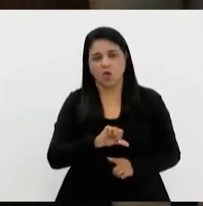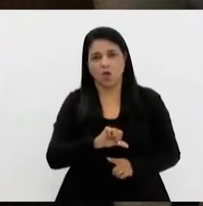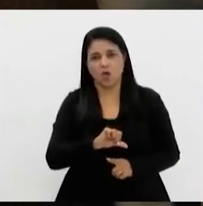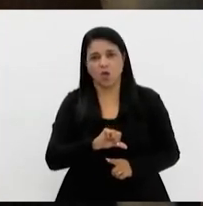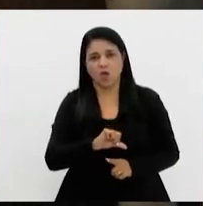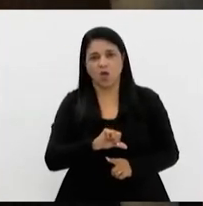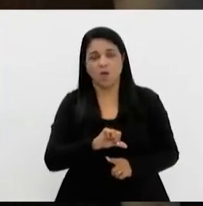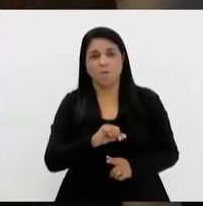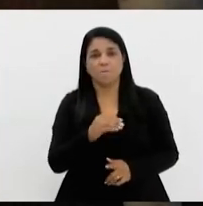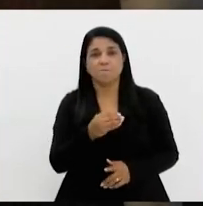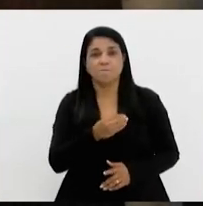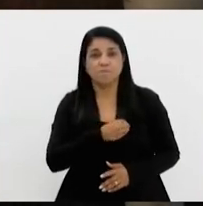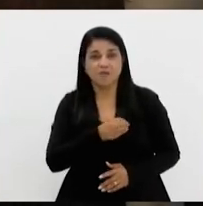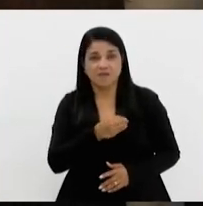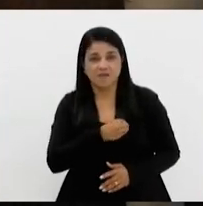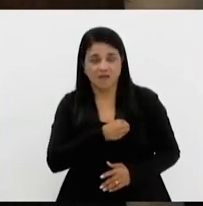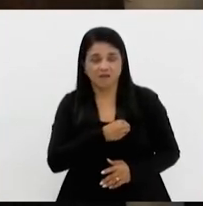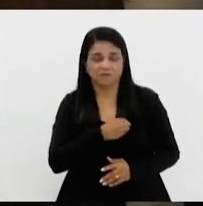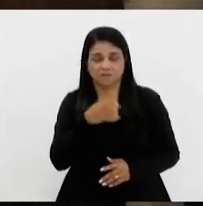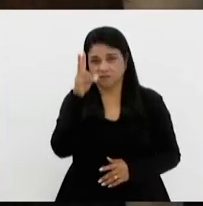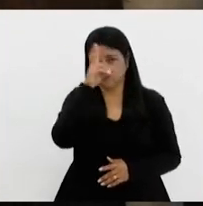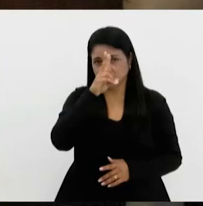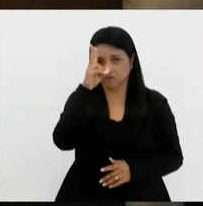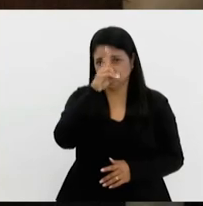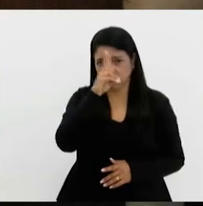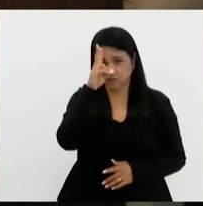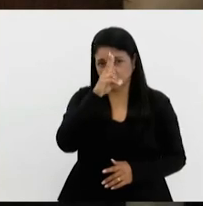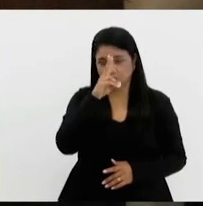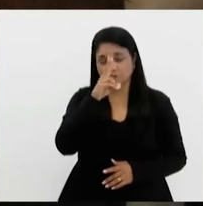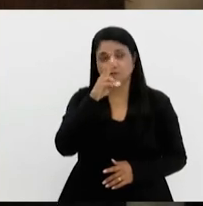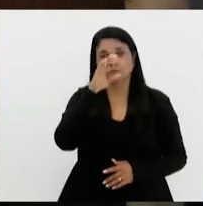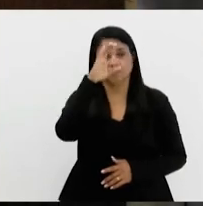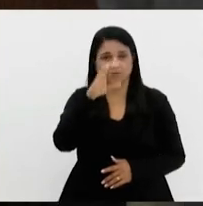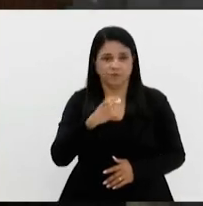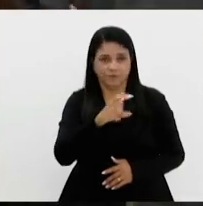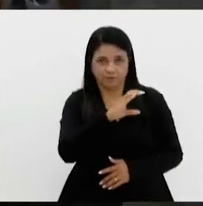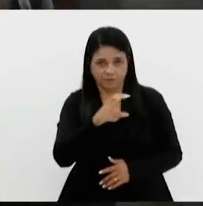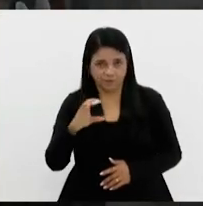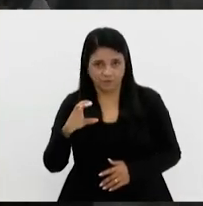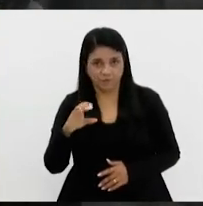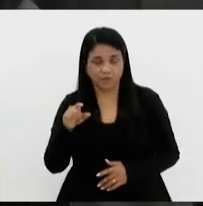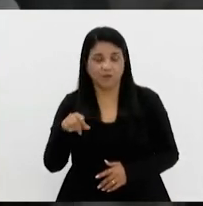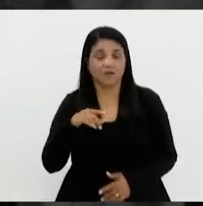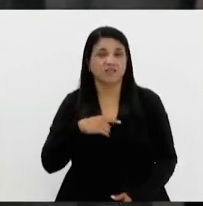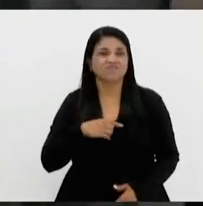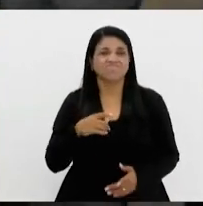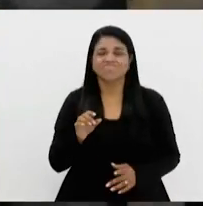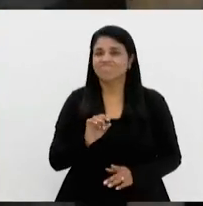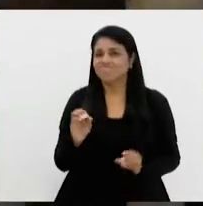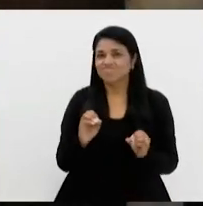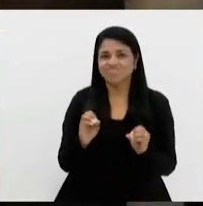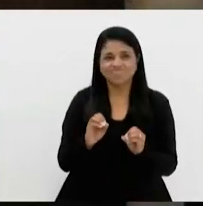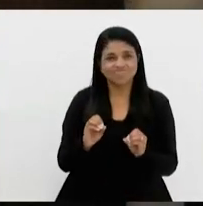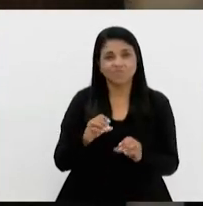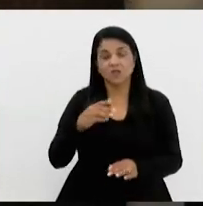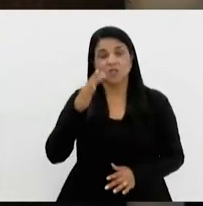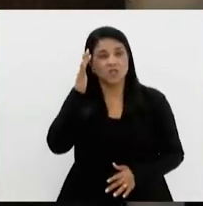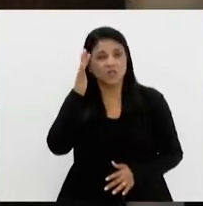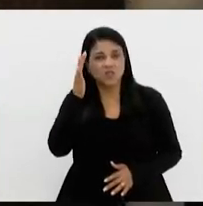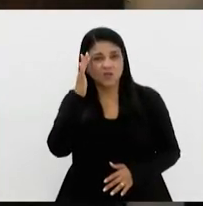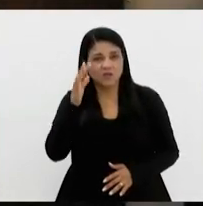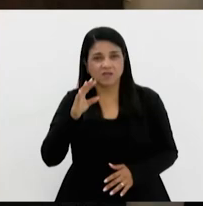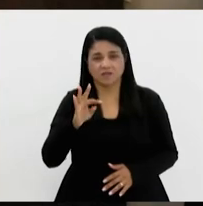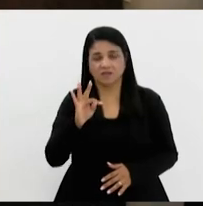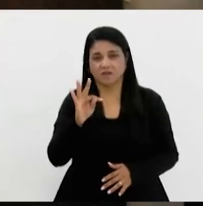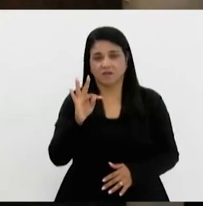da Igreja Católica. Então, de maneira nenhuma, a teologia da libertação, que é uma tentativa